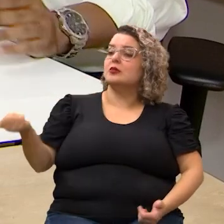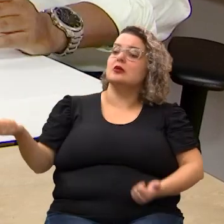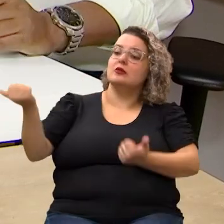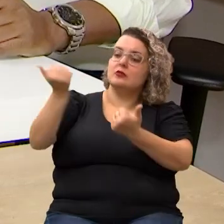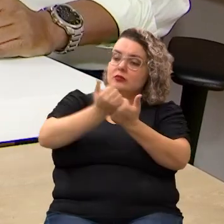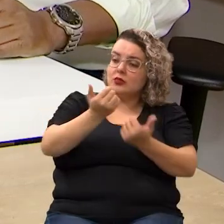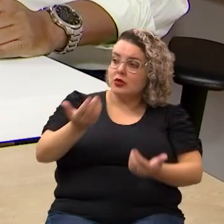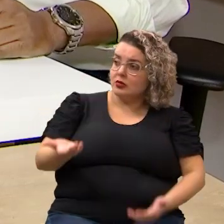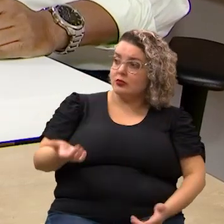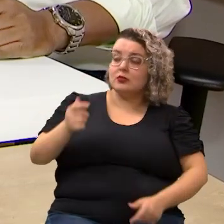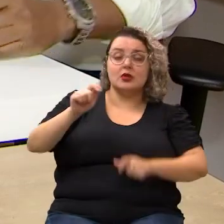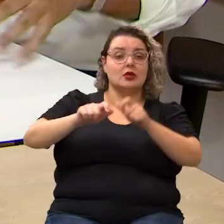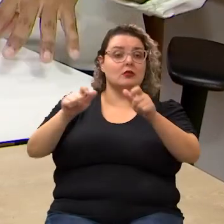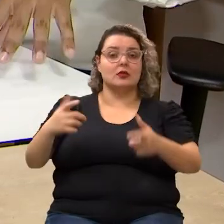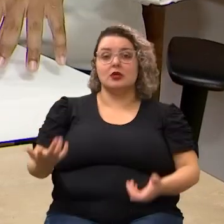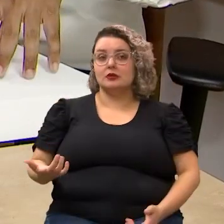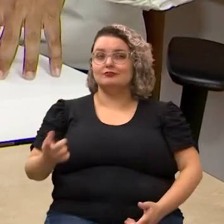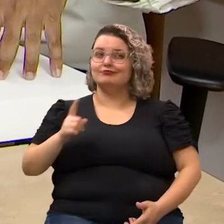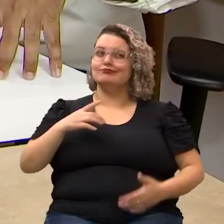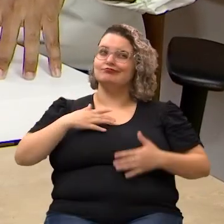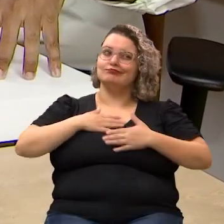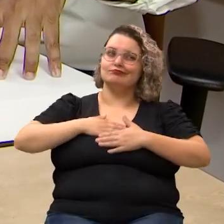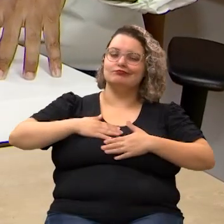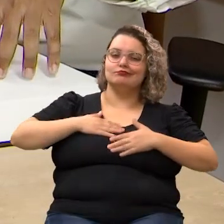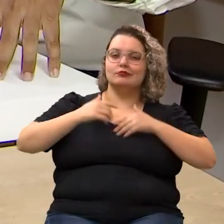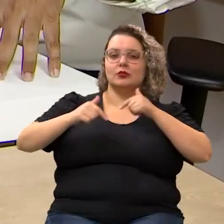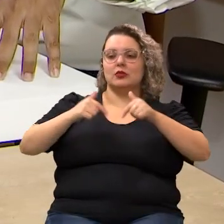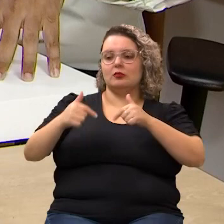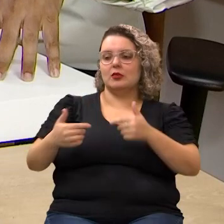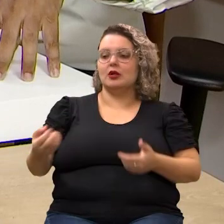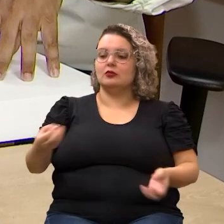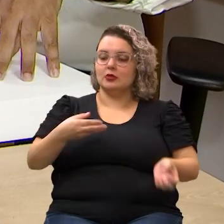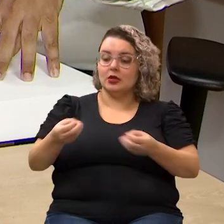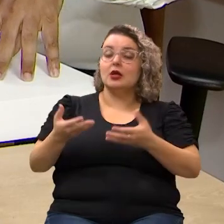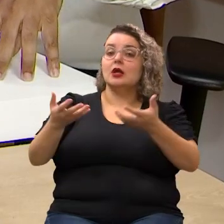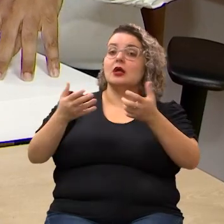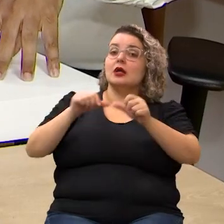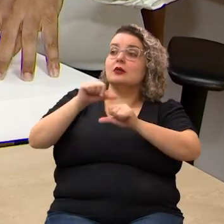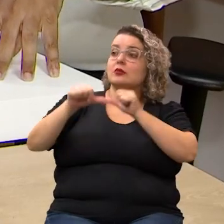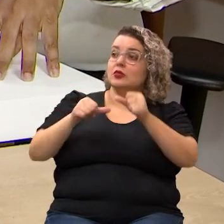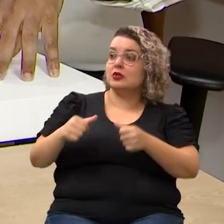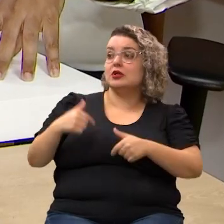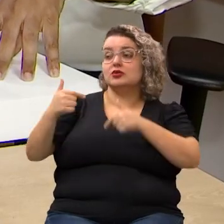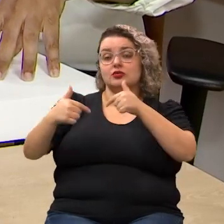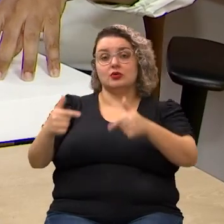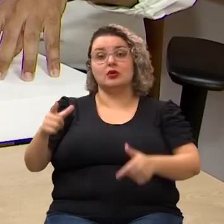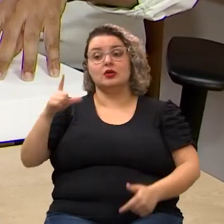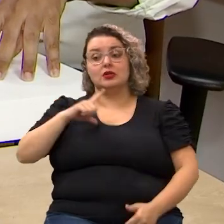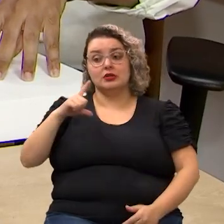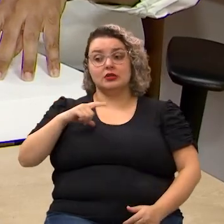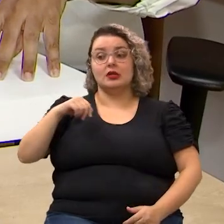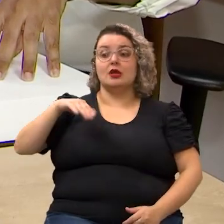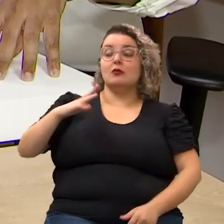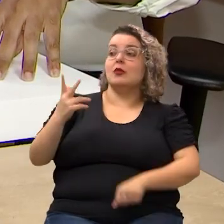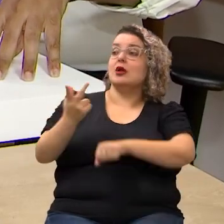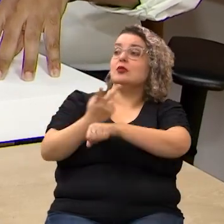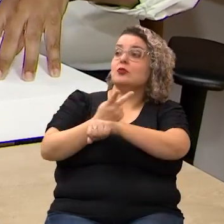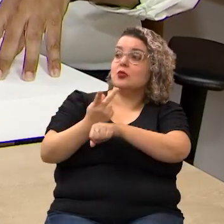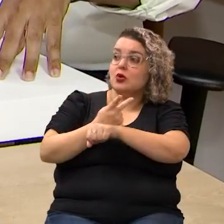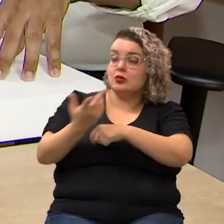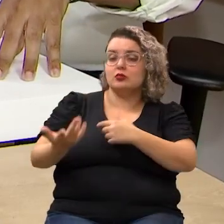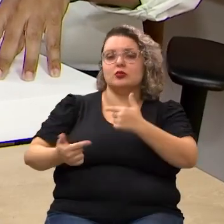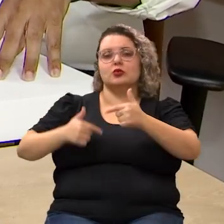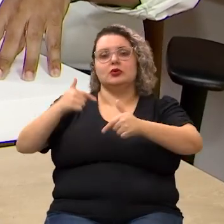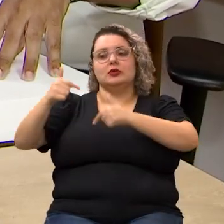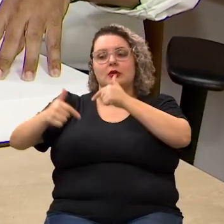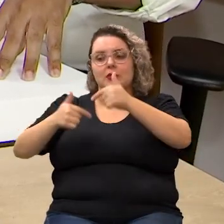recolocar. Para as pessoas que não estão tão satisfeitas no emprego atual e querem mudar de emprego, normalmente existe mais procura